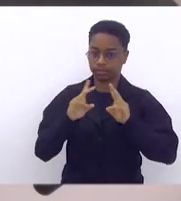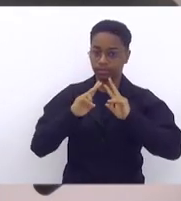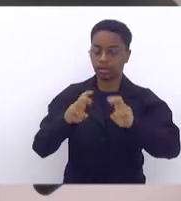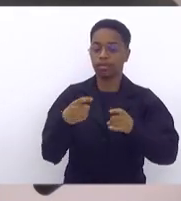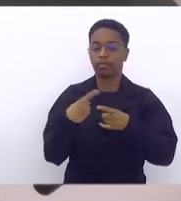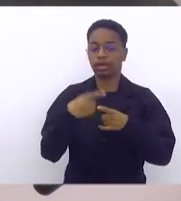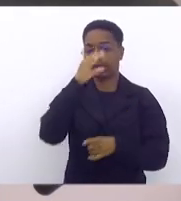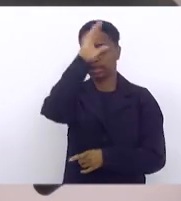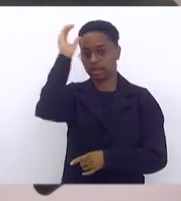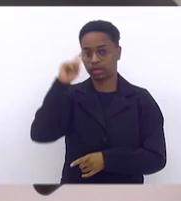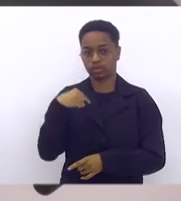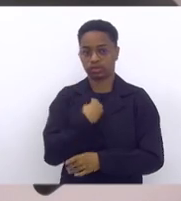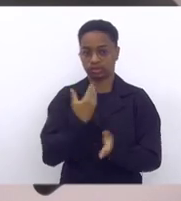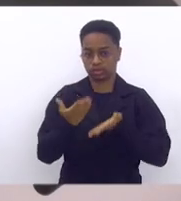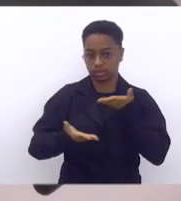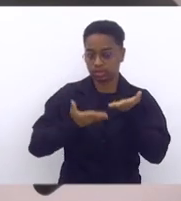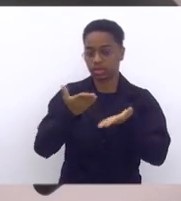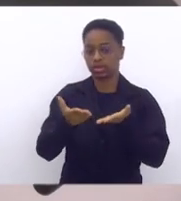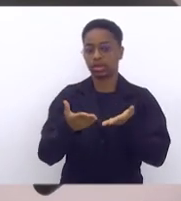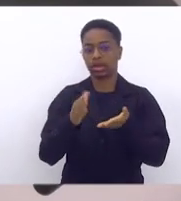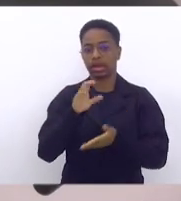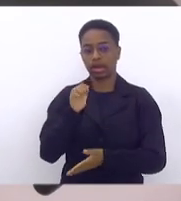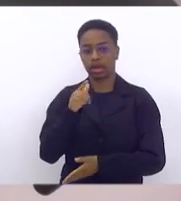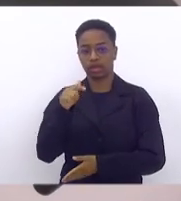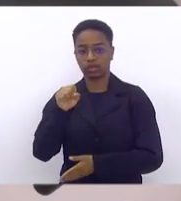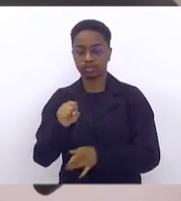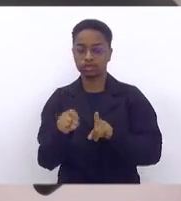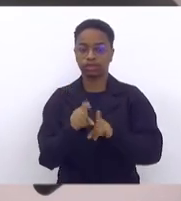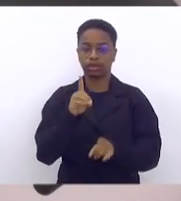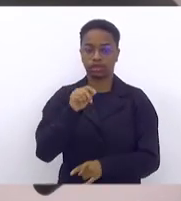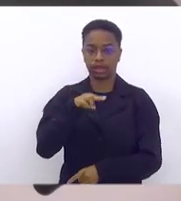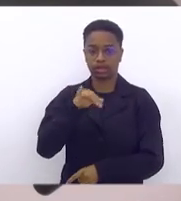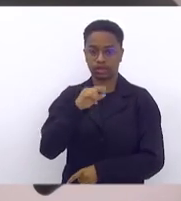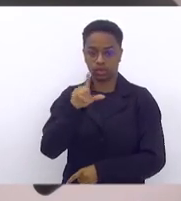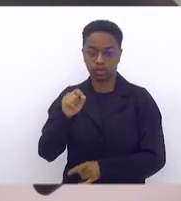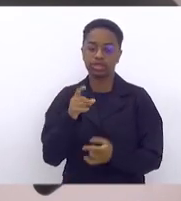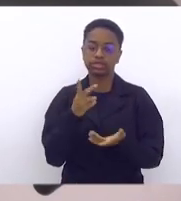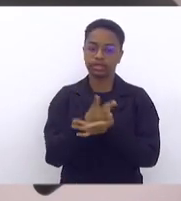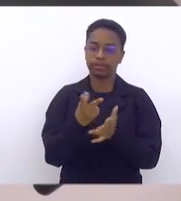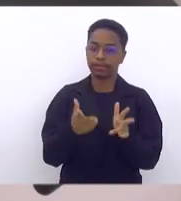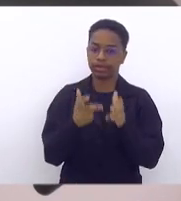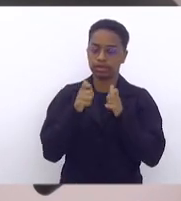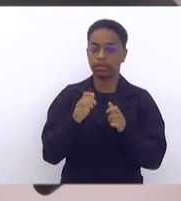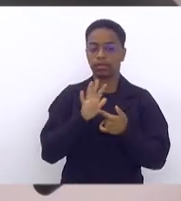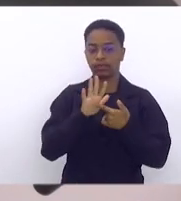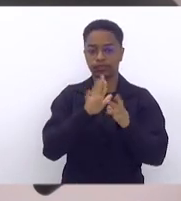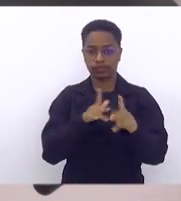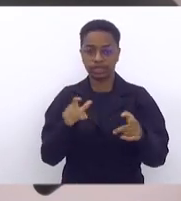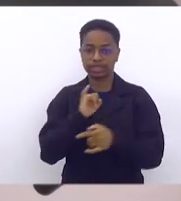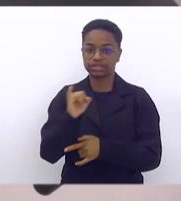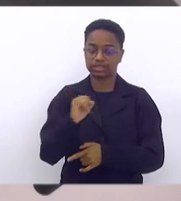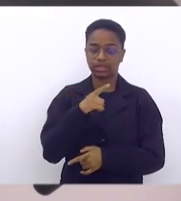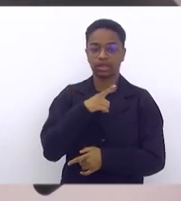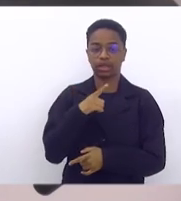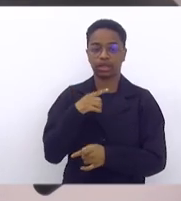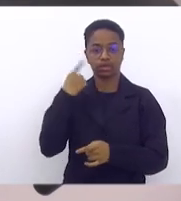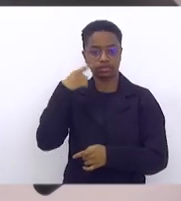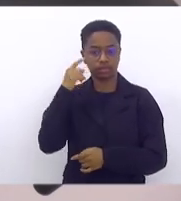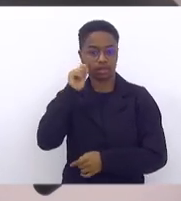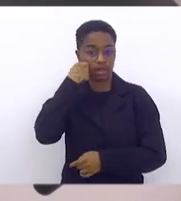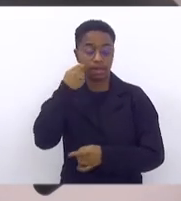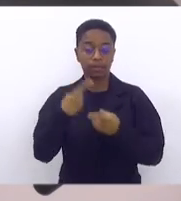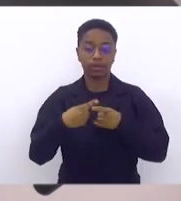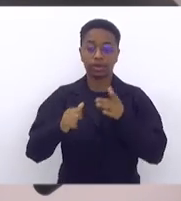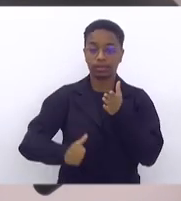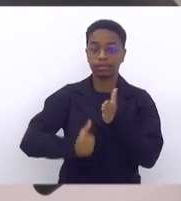clientes que a gente atendeu, Carlos, Danilo, eles sempre reforçam como fez diferença ser assistido por um advogado negro, porque foi a primeira vez que eles não